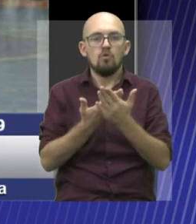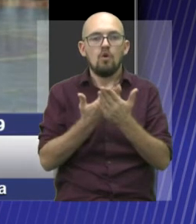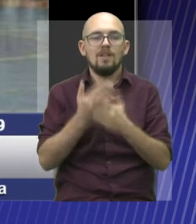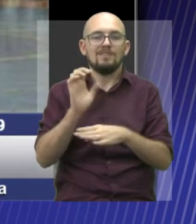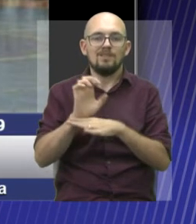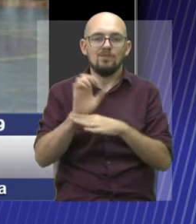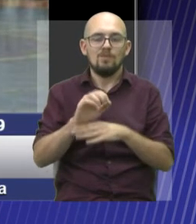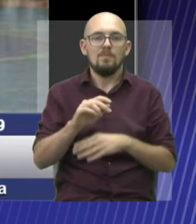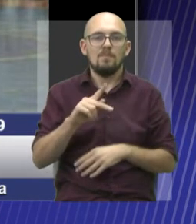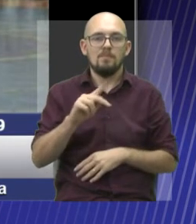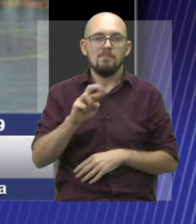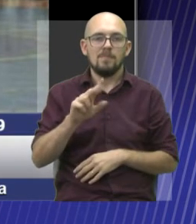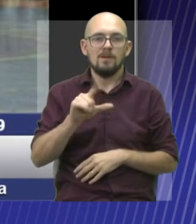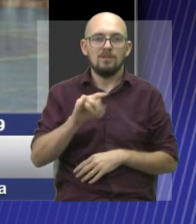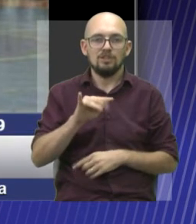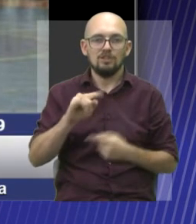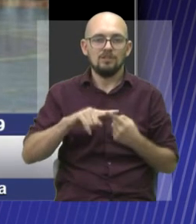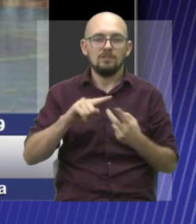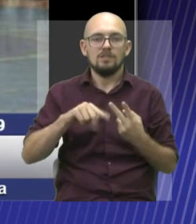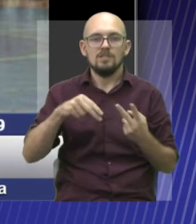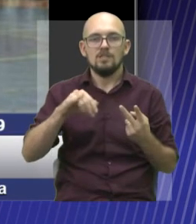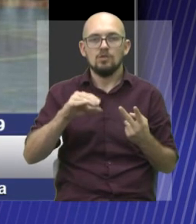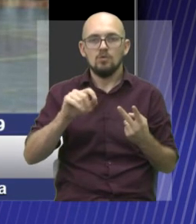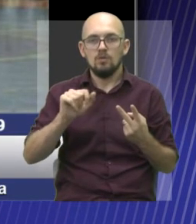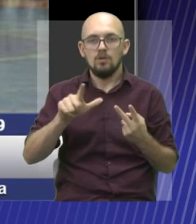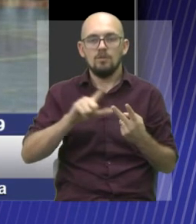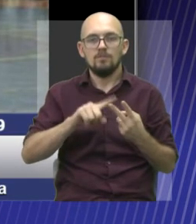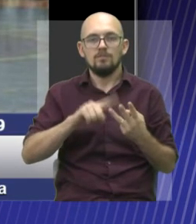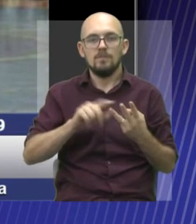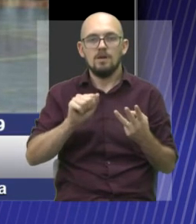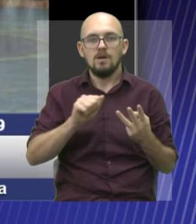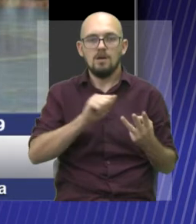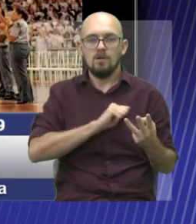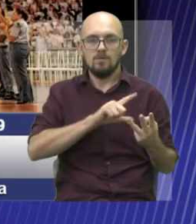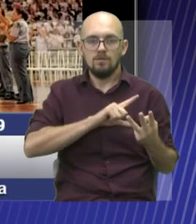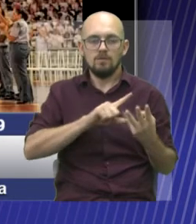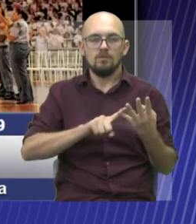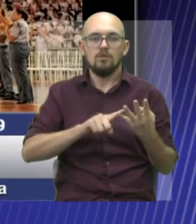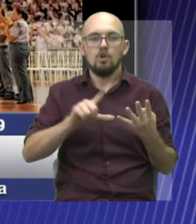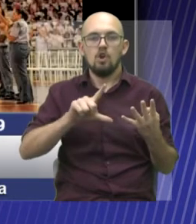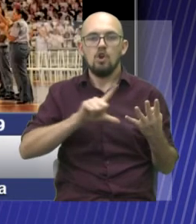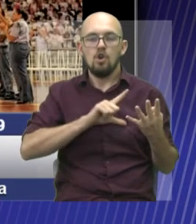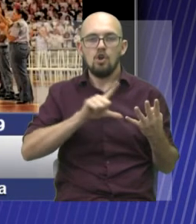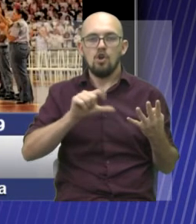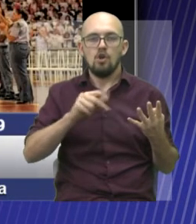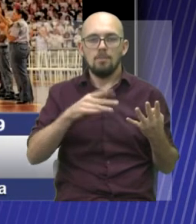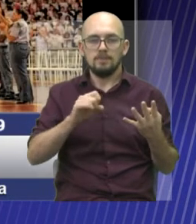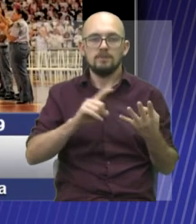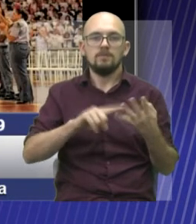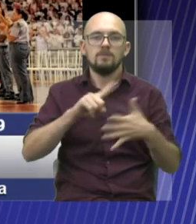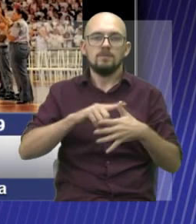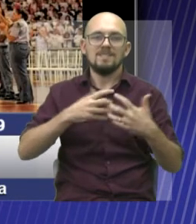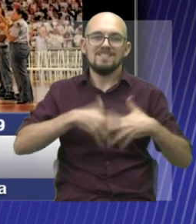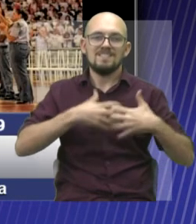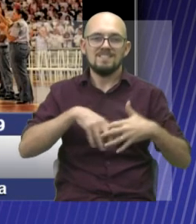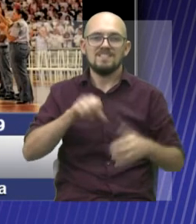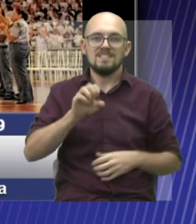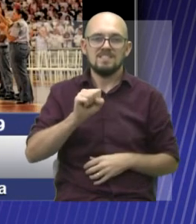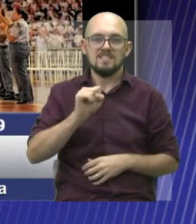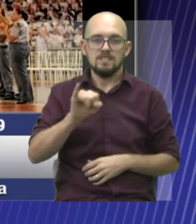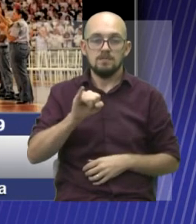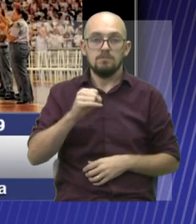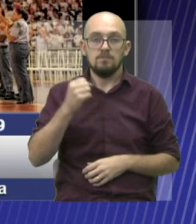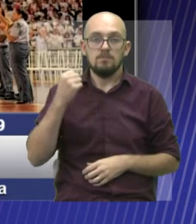Caetano Perlata, Nicolau Piragem, Álvaro Fraga e Lopes Rodrigues, e no Colégio SESI. No ano seguinte, o programa foi estendido